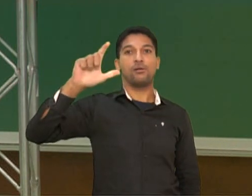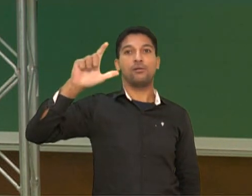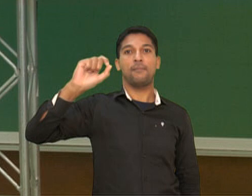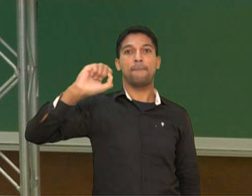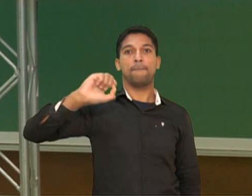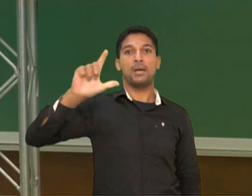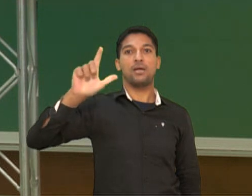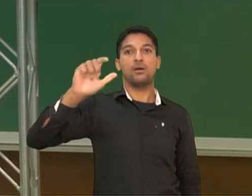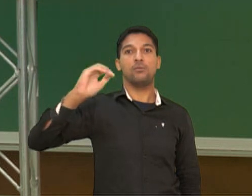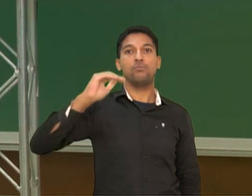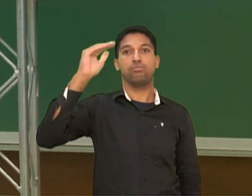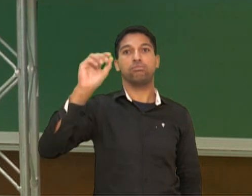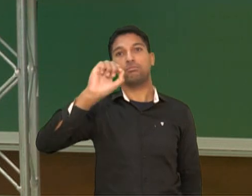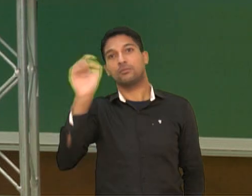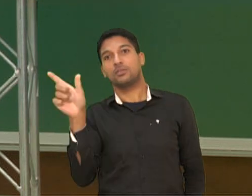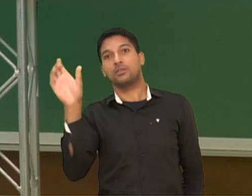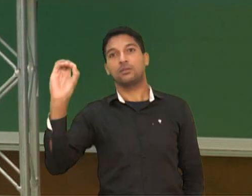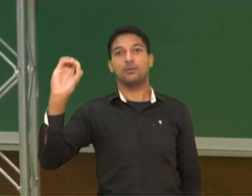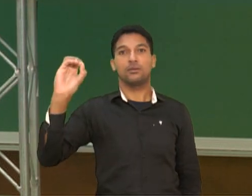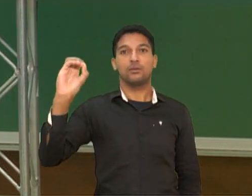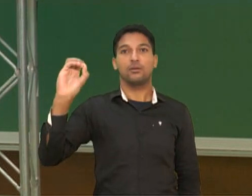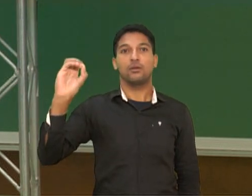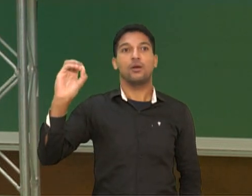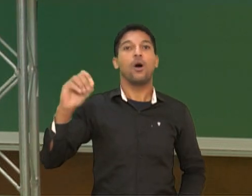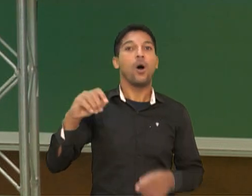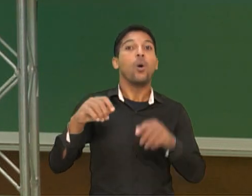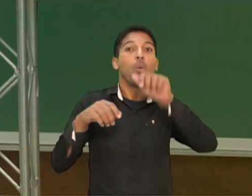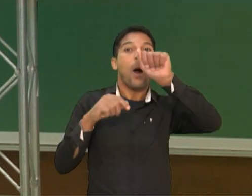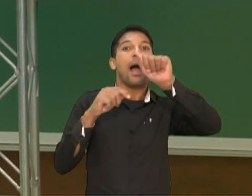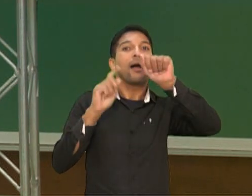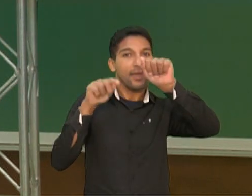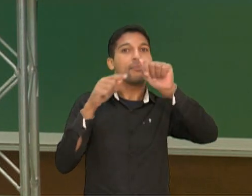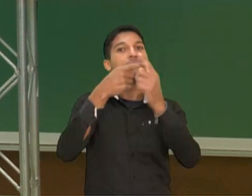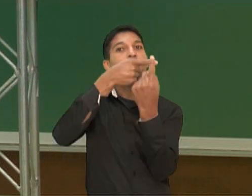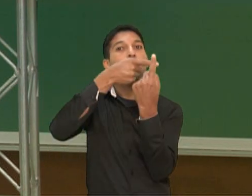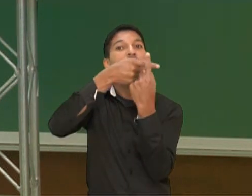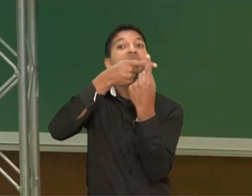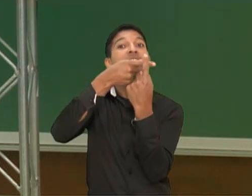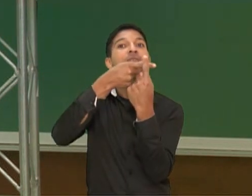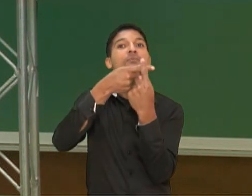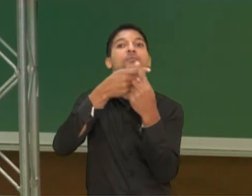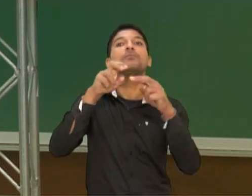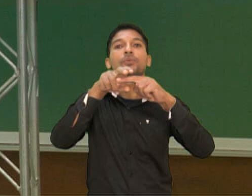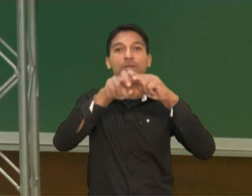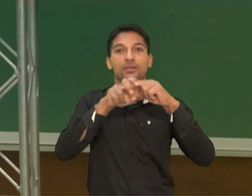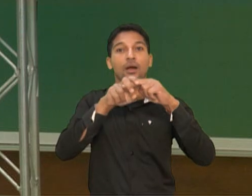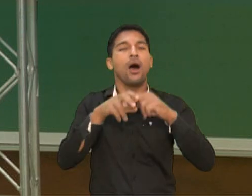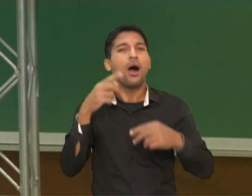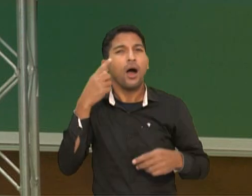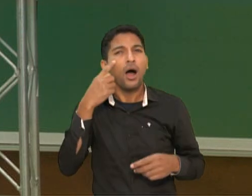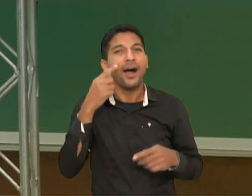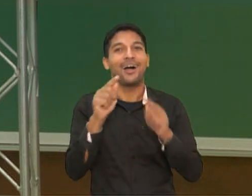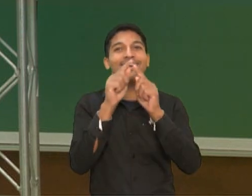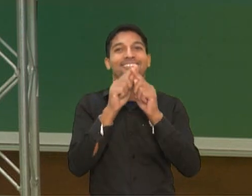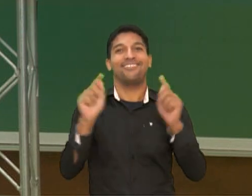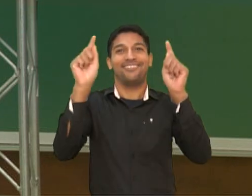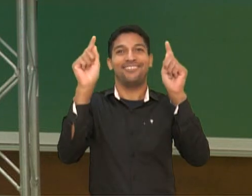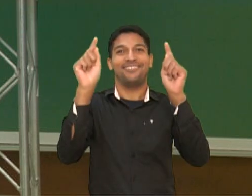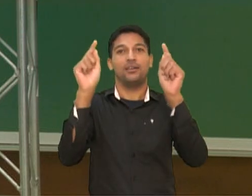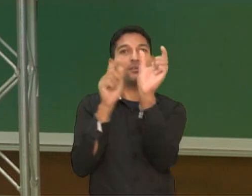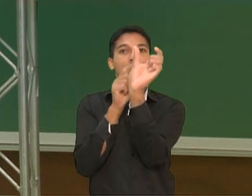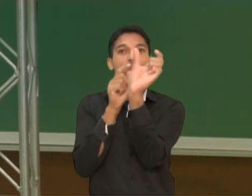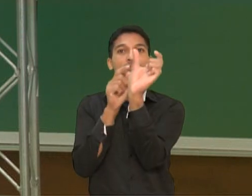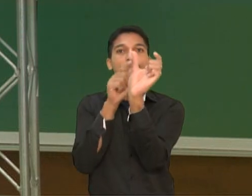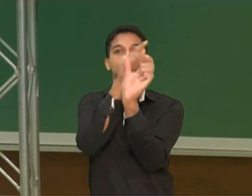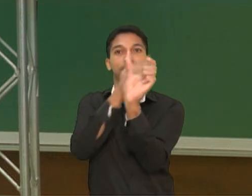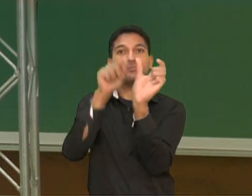lá que o A é positivo. Tanto faz. Mas essa é a primeira coisa que você detecta quando você olha